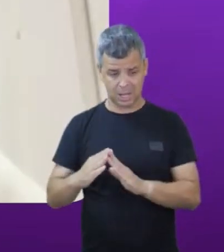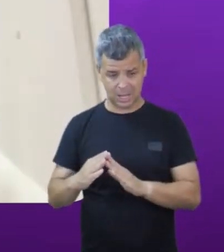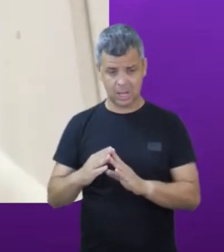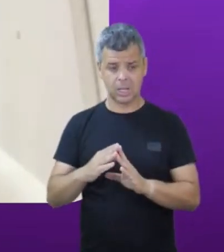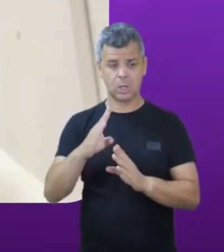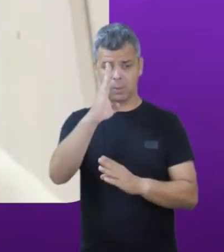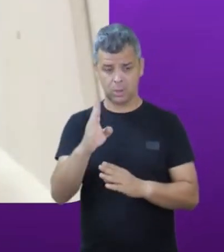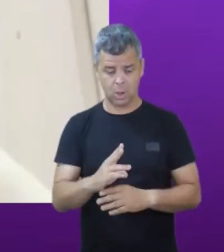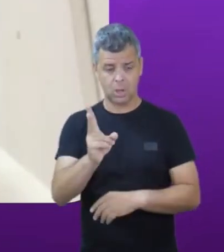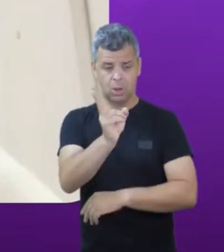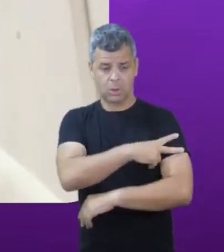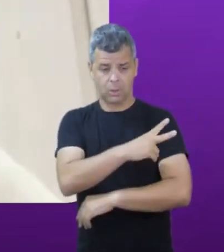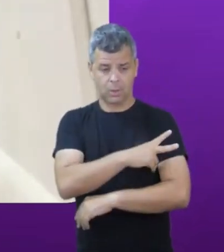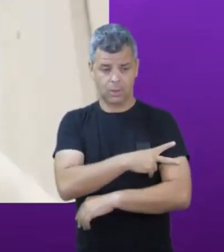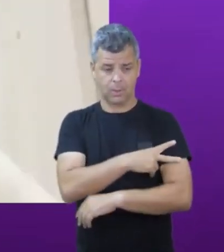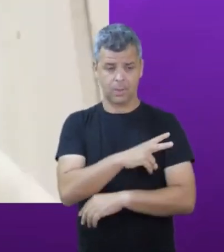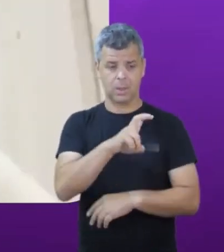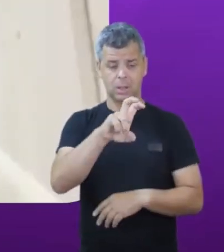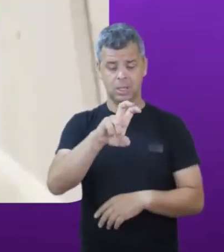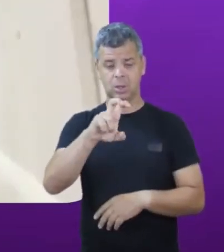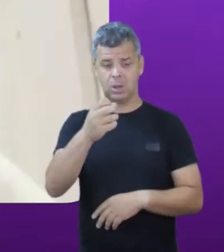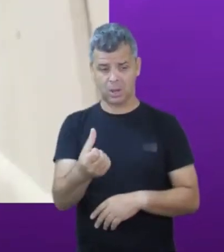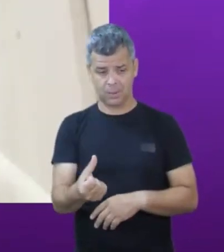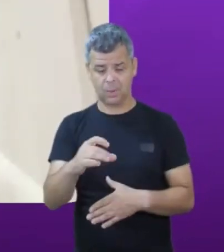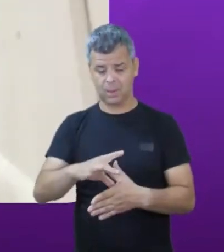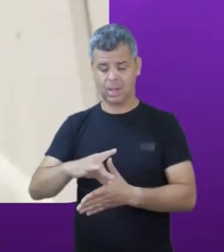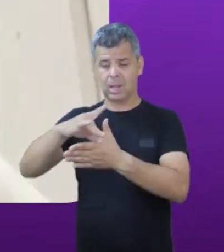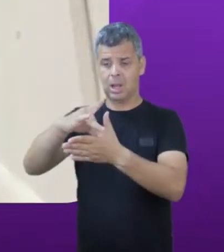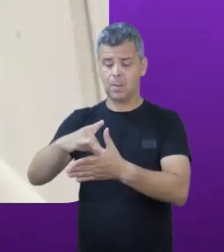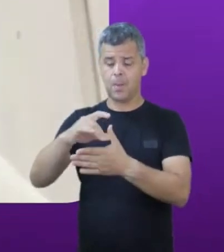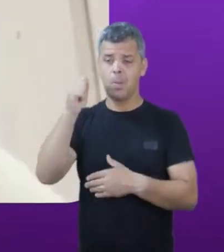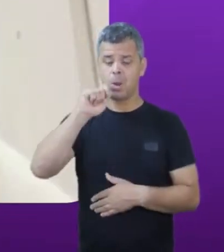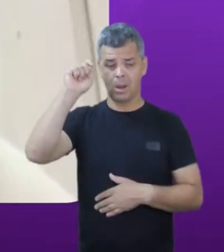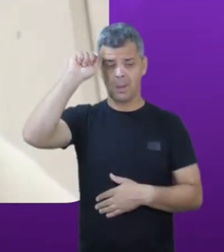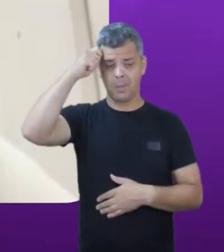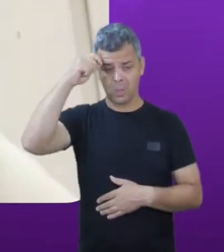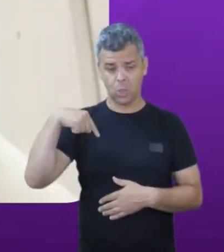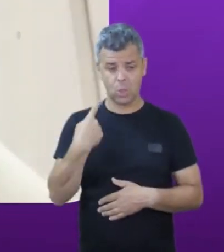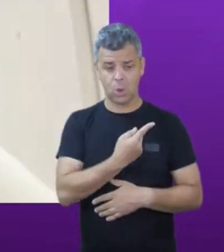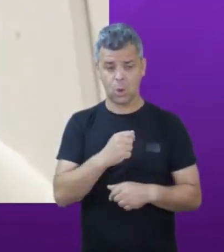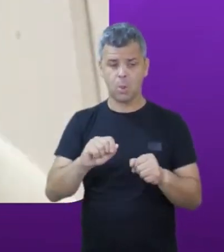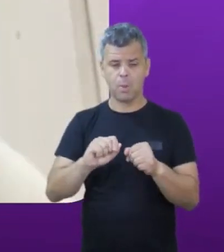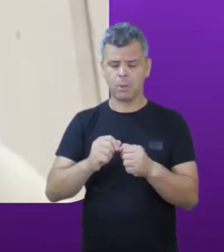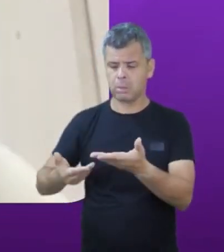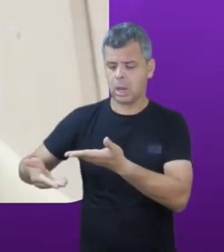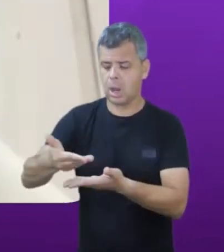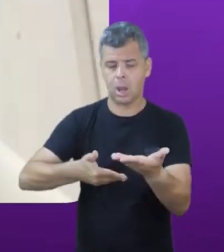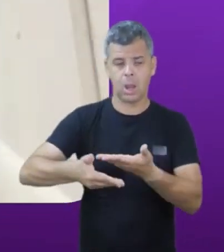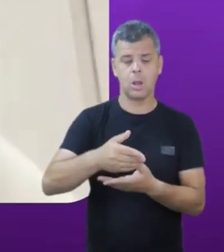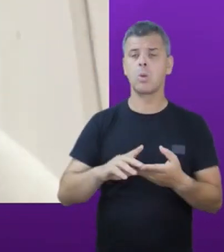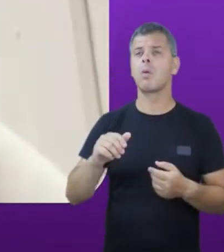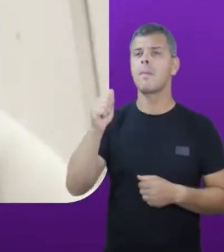por mulheres. Destes, 56% são liderados por mulheres negras. A gente precisa fazer a interseccionalidade quando a gente fala